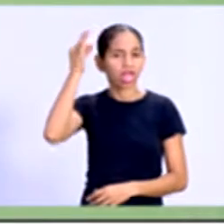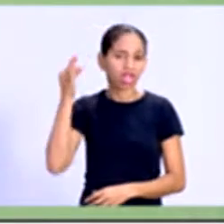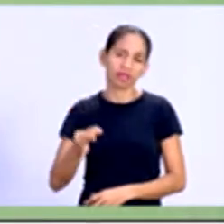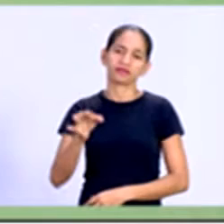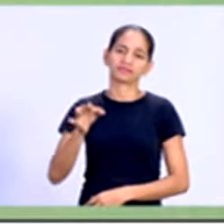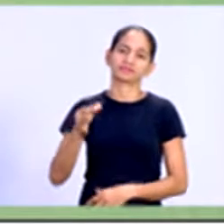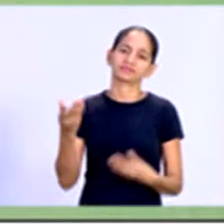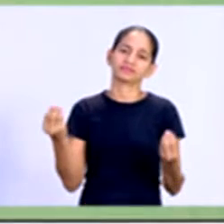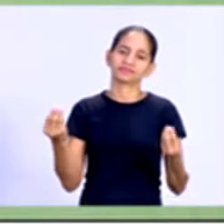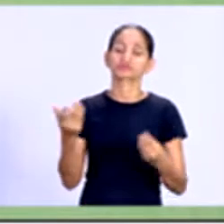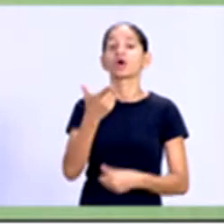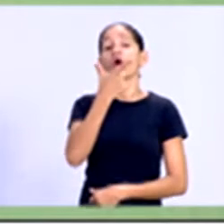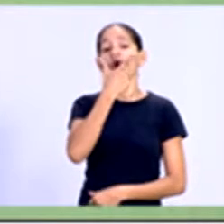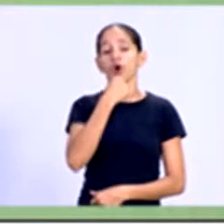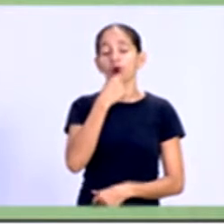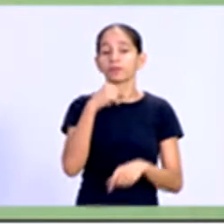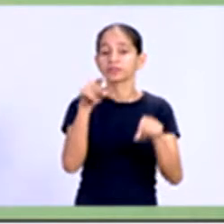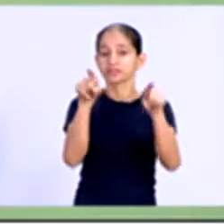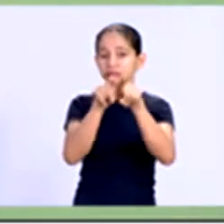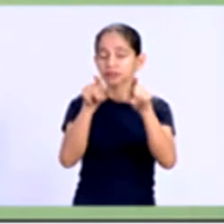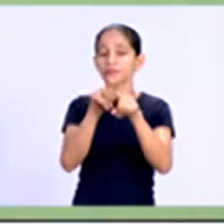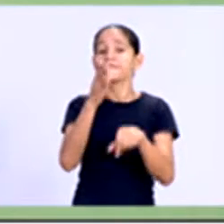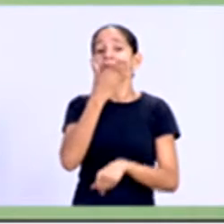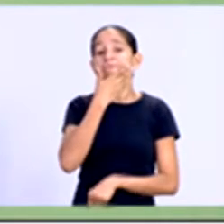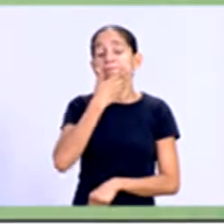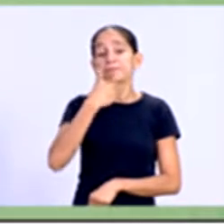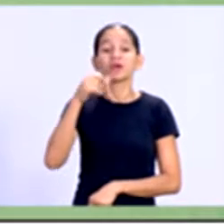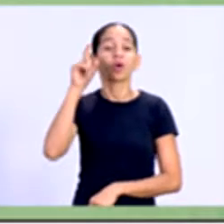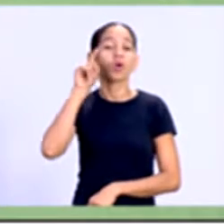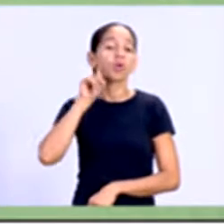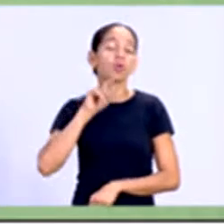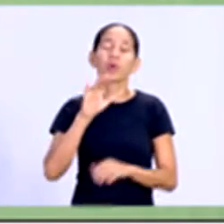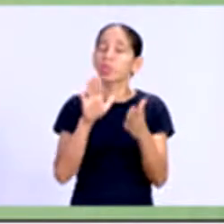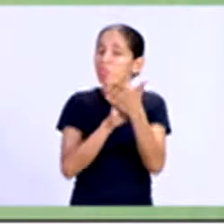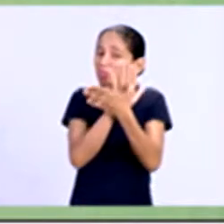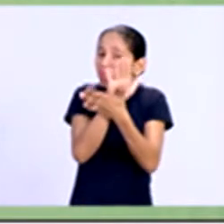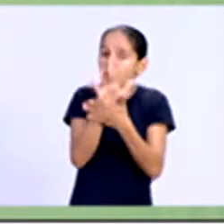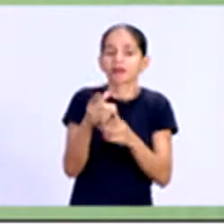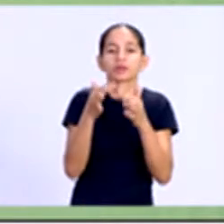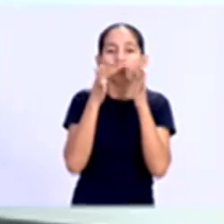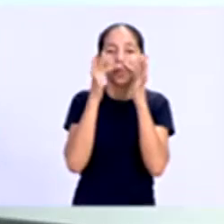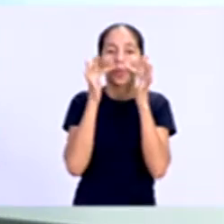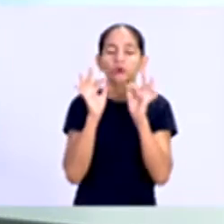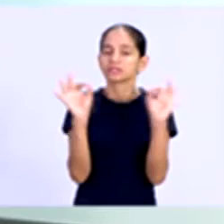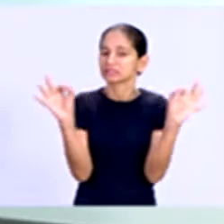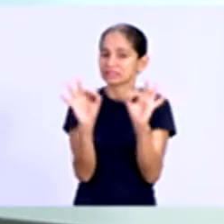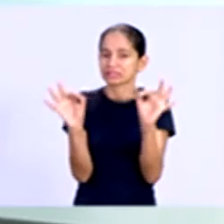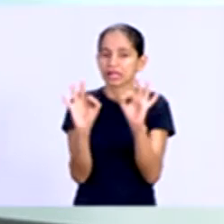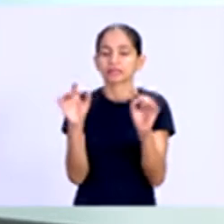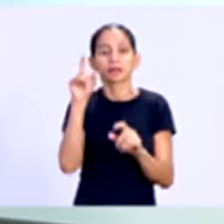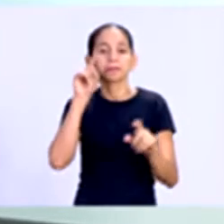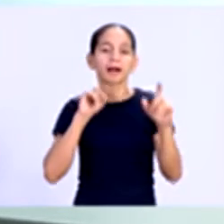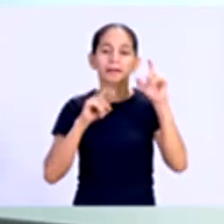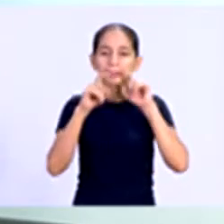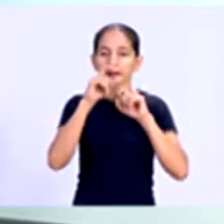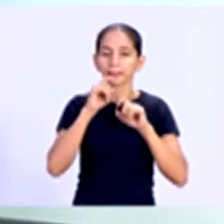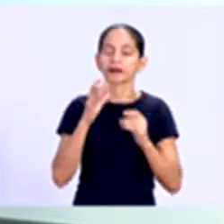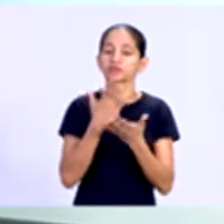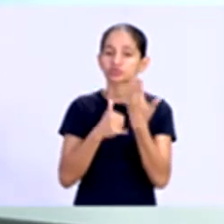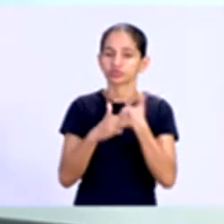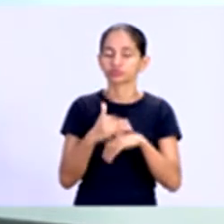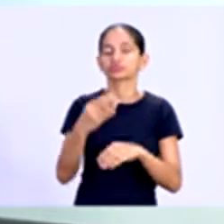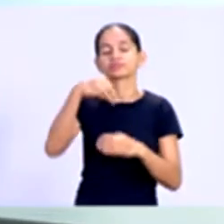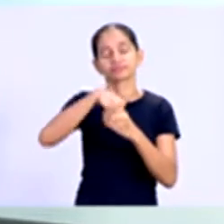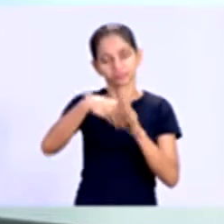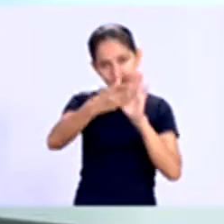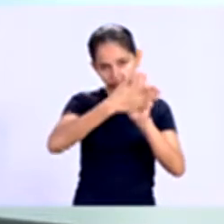homens, também prefere-se que não usem barba nem bigode. Também faz parte do asseio pessoal,